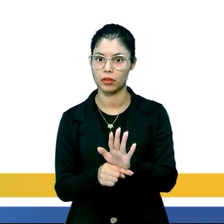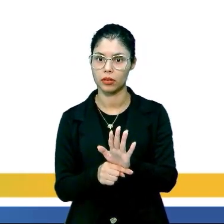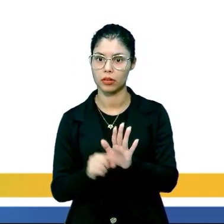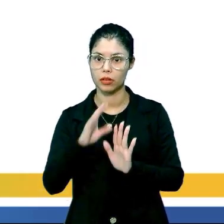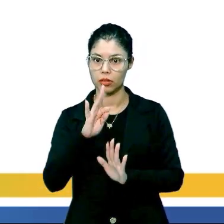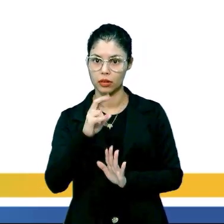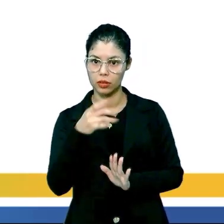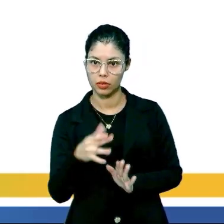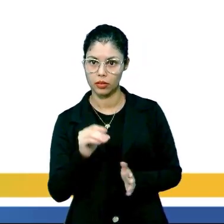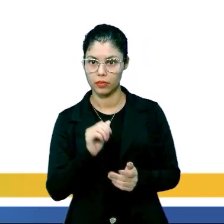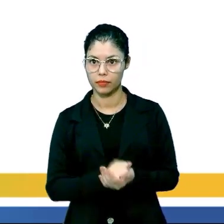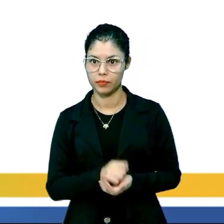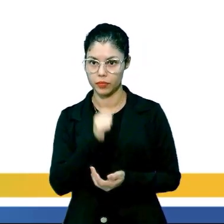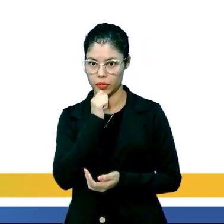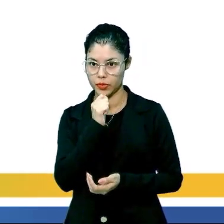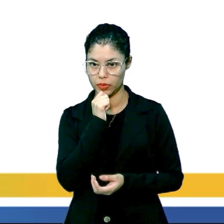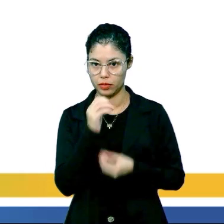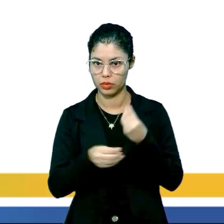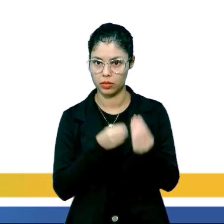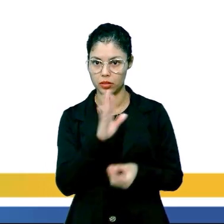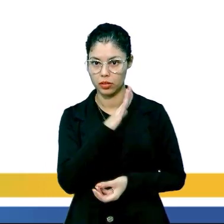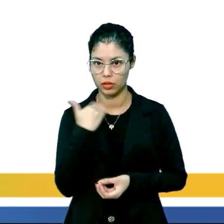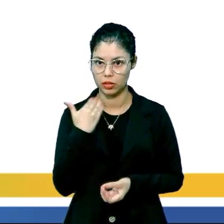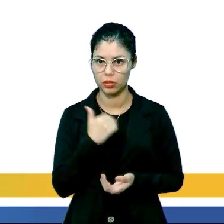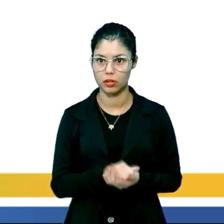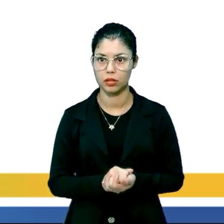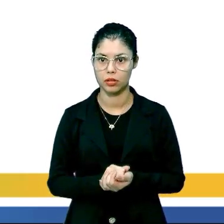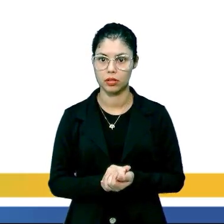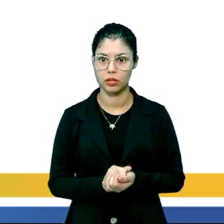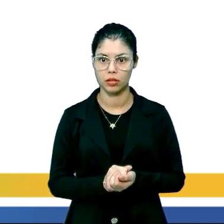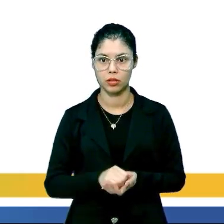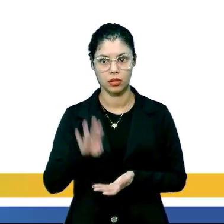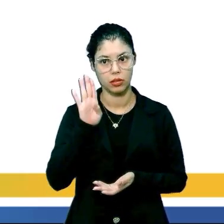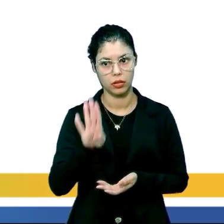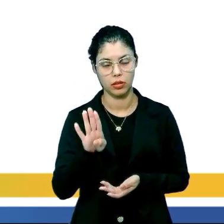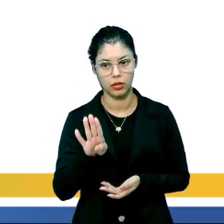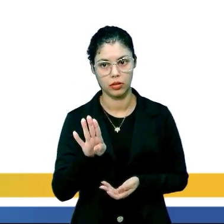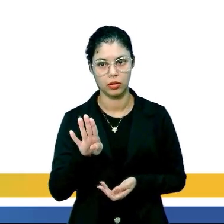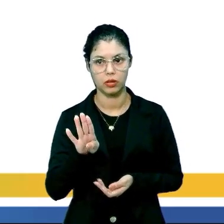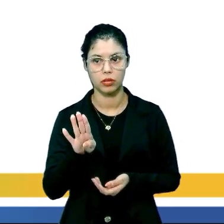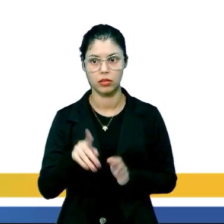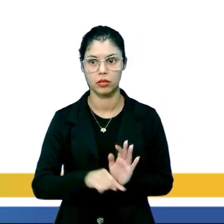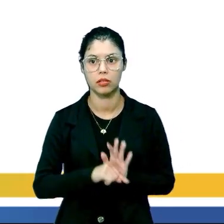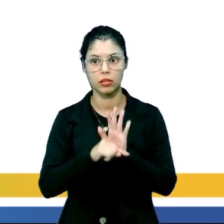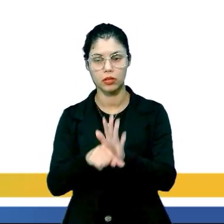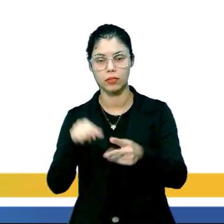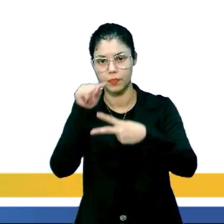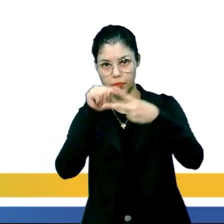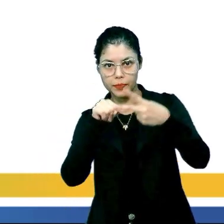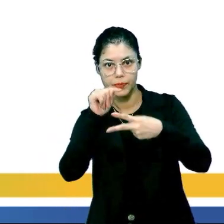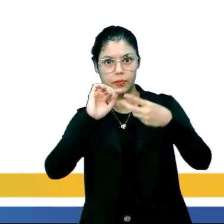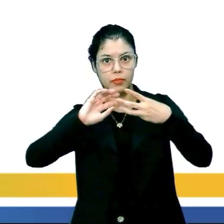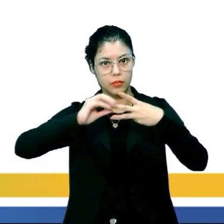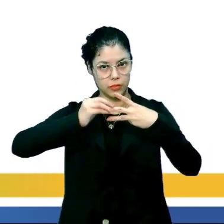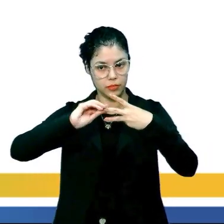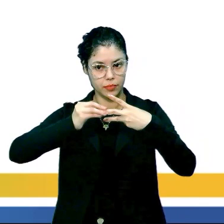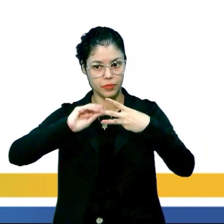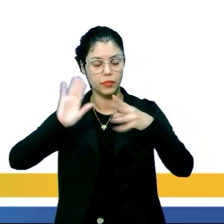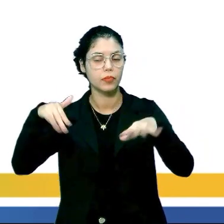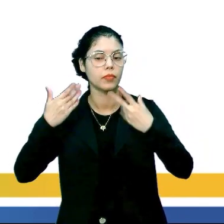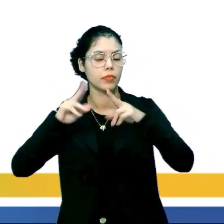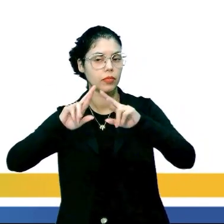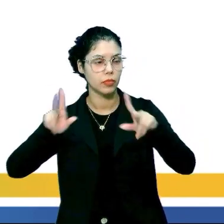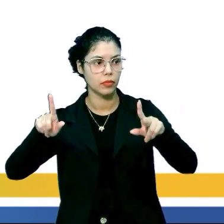T citotóxico, conhecido como matador, e para o linfócito B, ou seja, ele apresenta para duas células. Qual